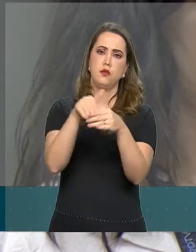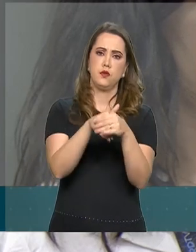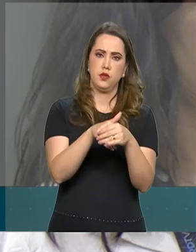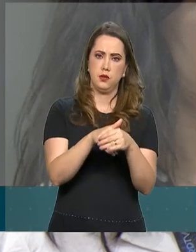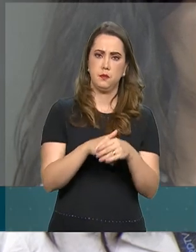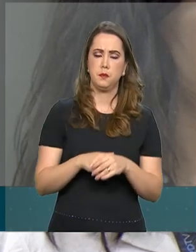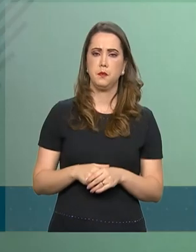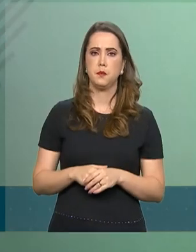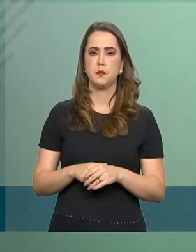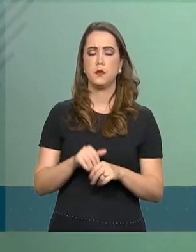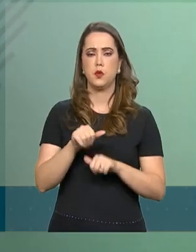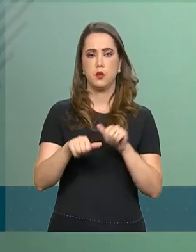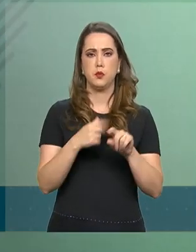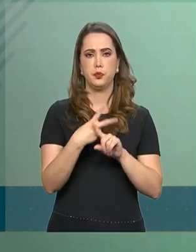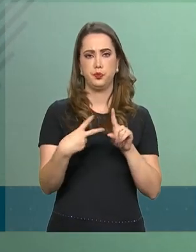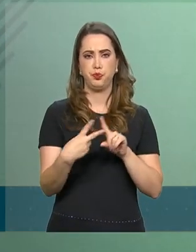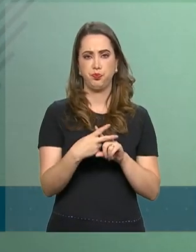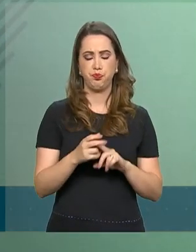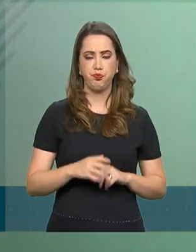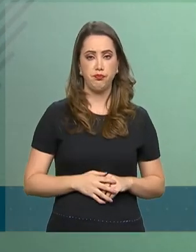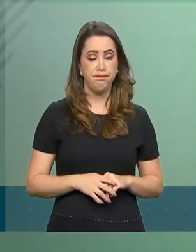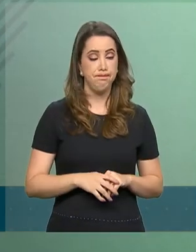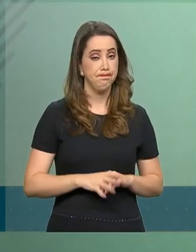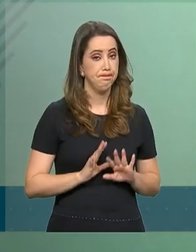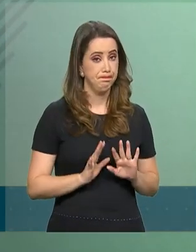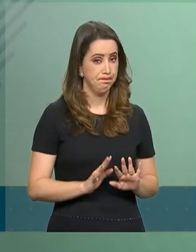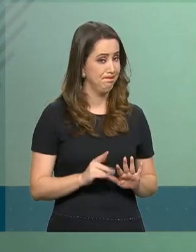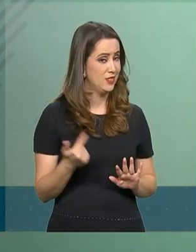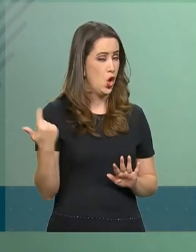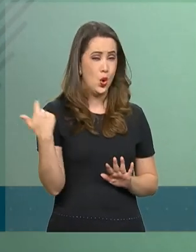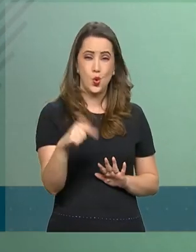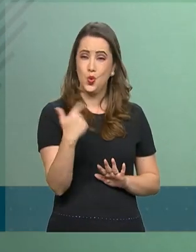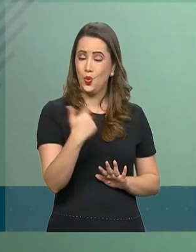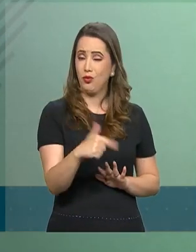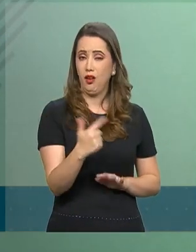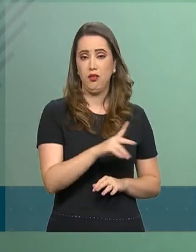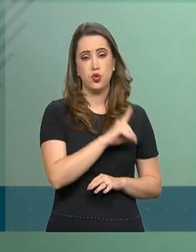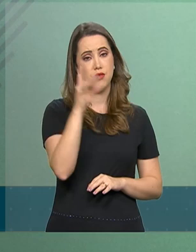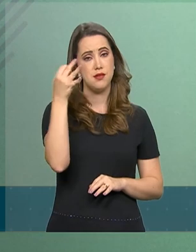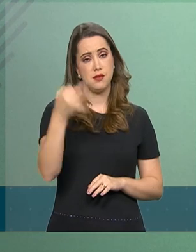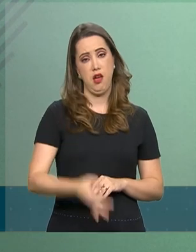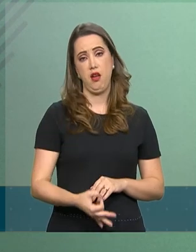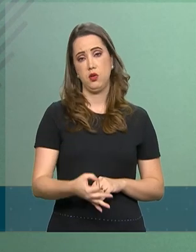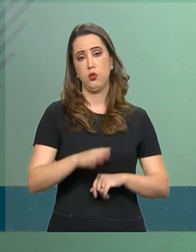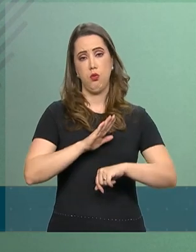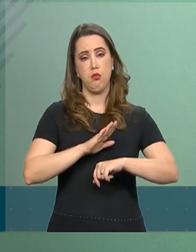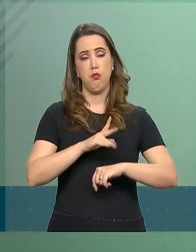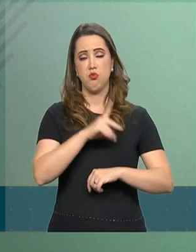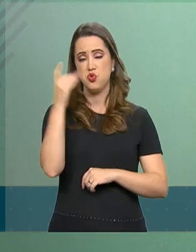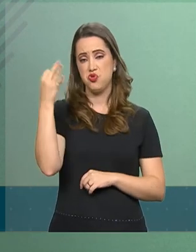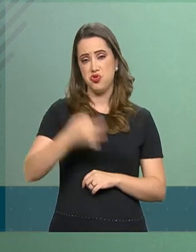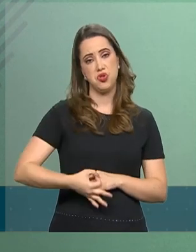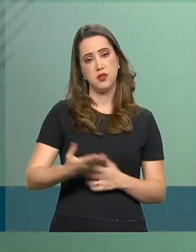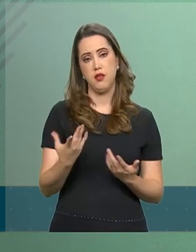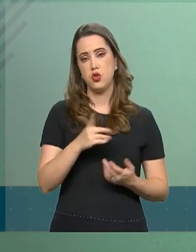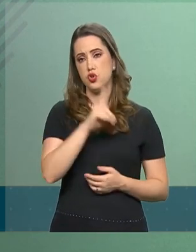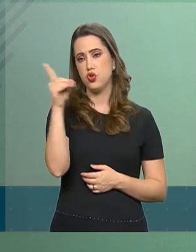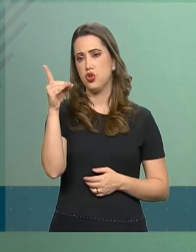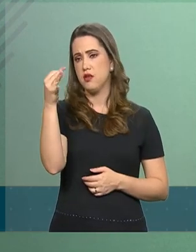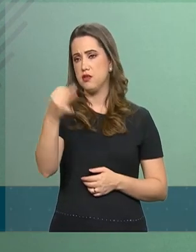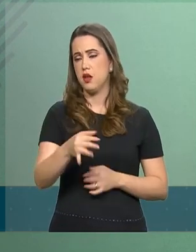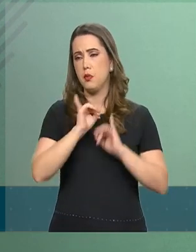da previdência não há data já aprazado para que este este fato seja